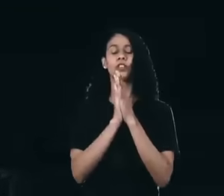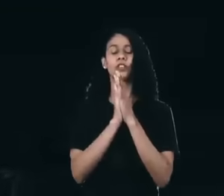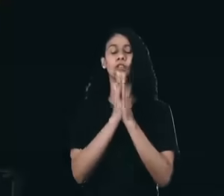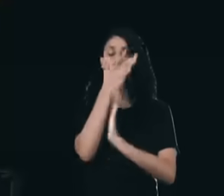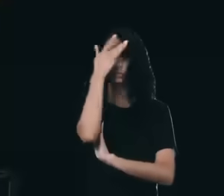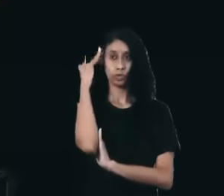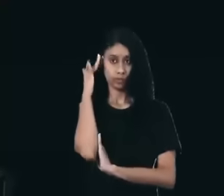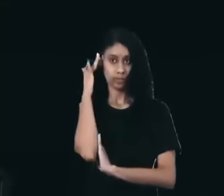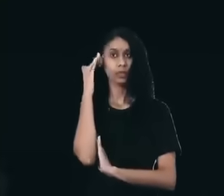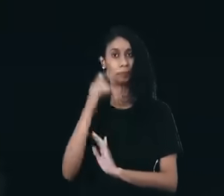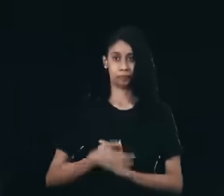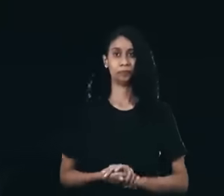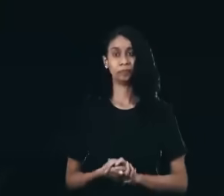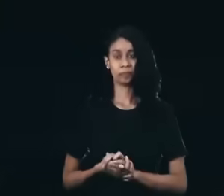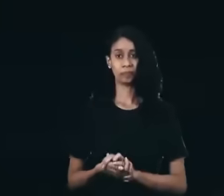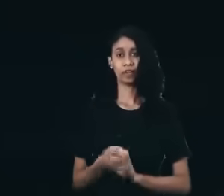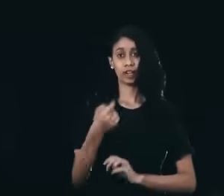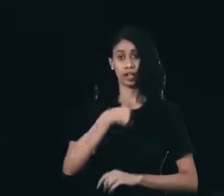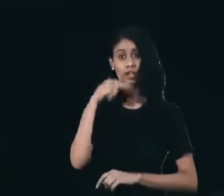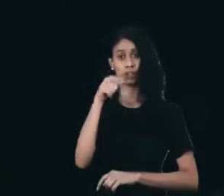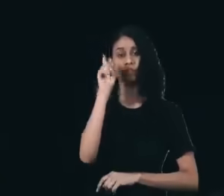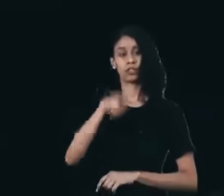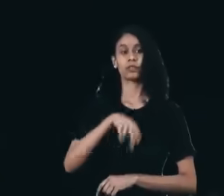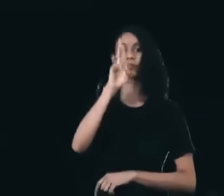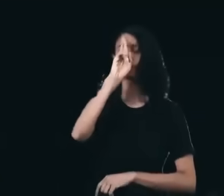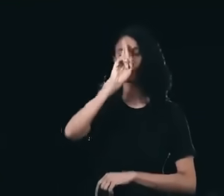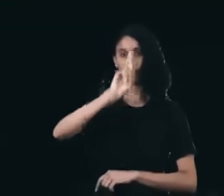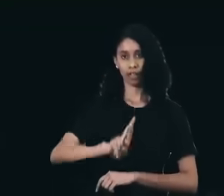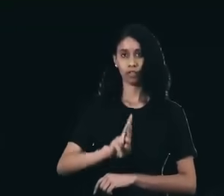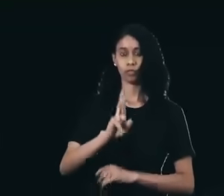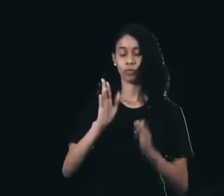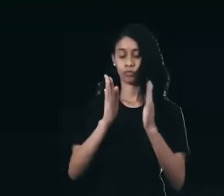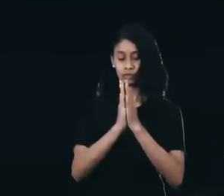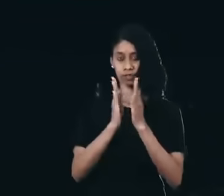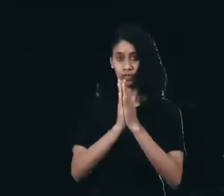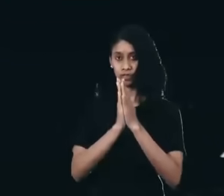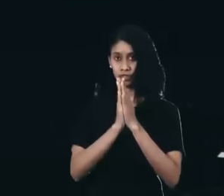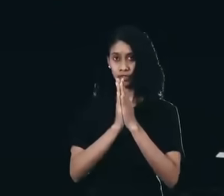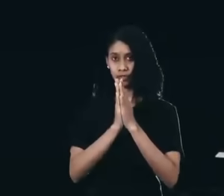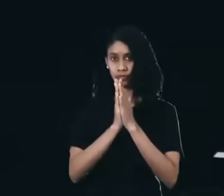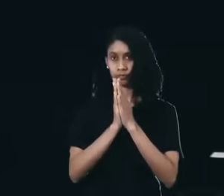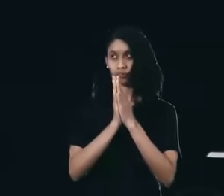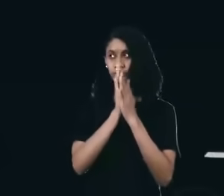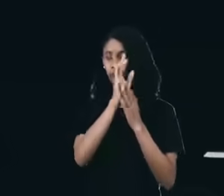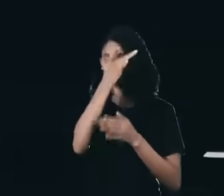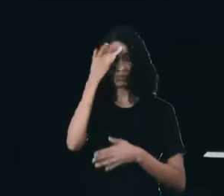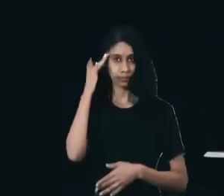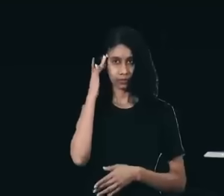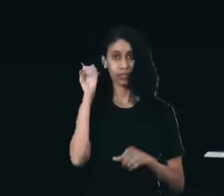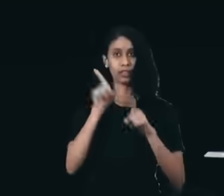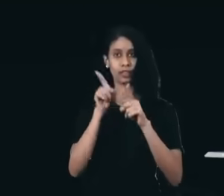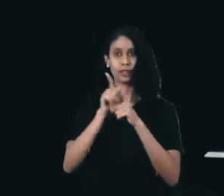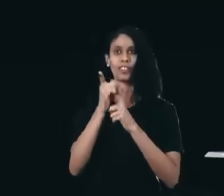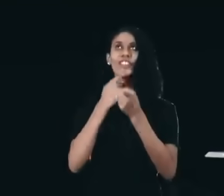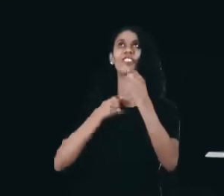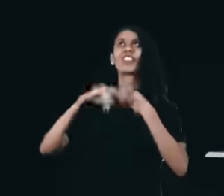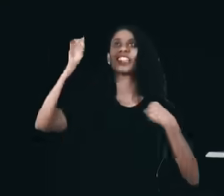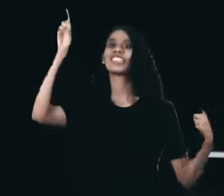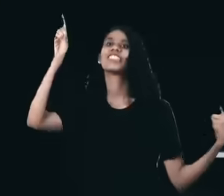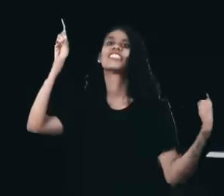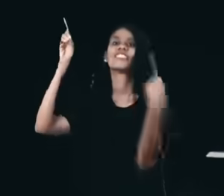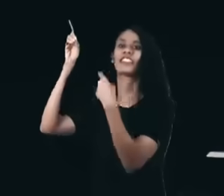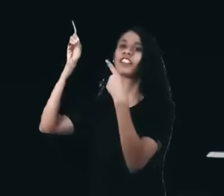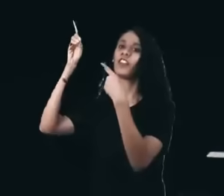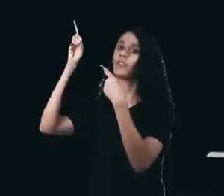alguém. Eu e você somos a resposta da oração de alguém. E mais, somos a resposta do desejo do